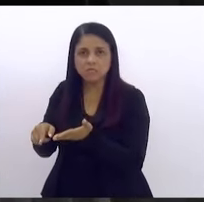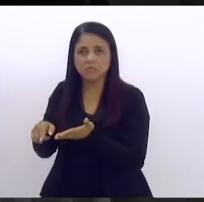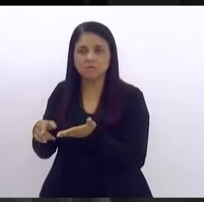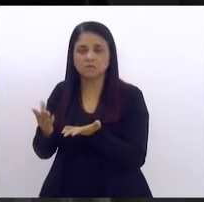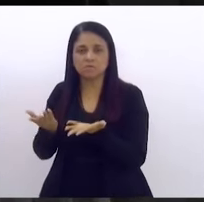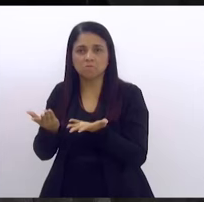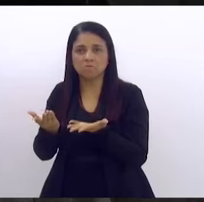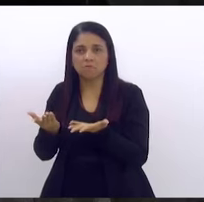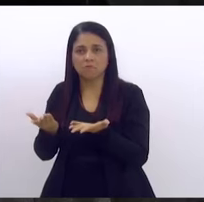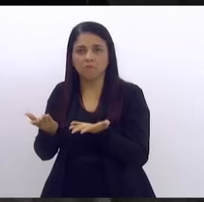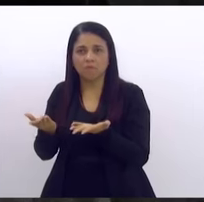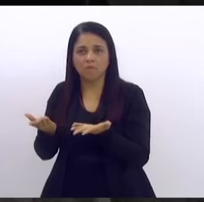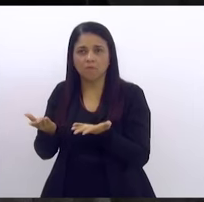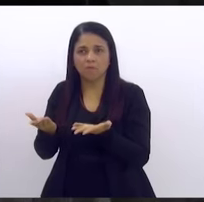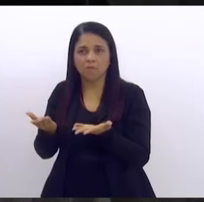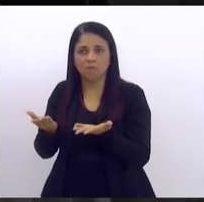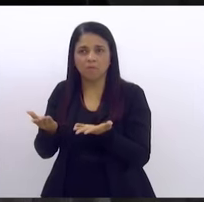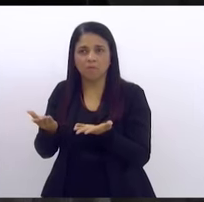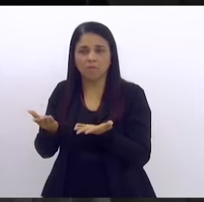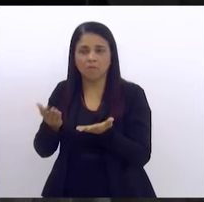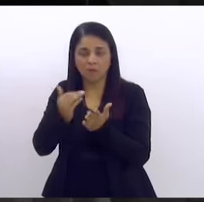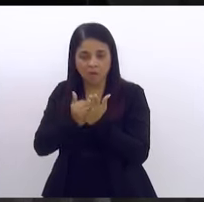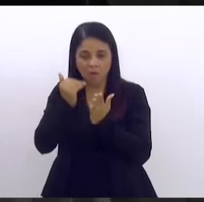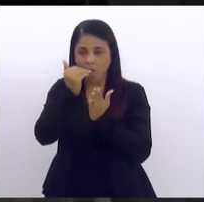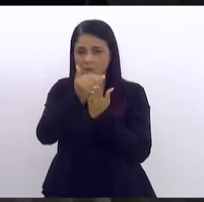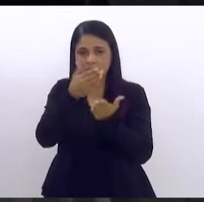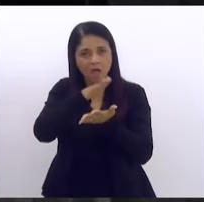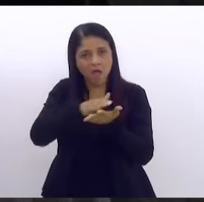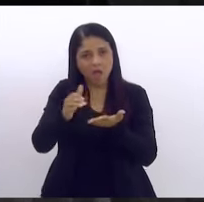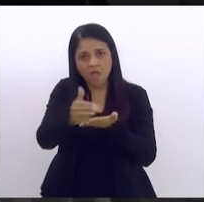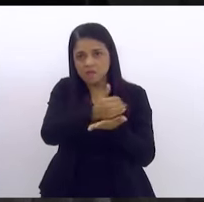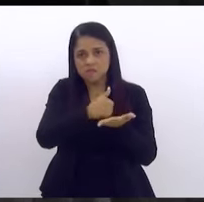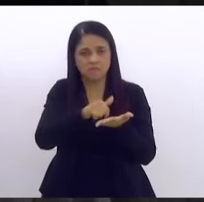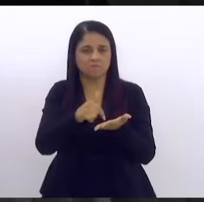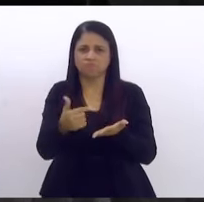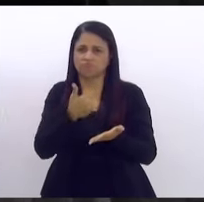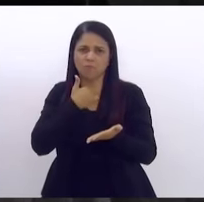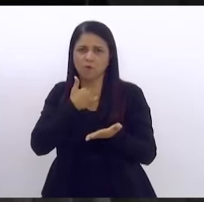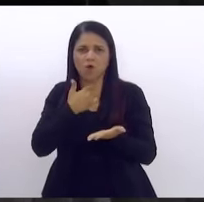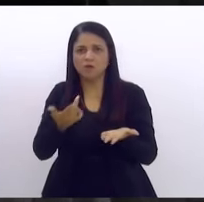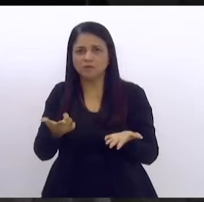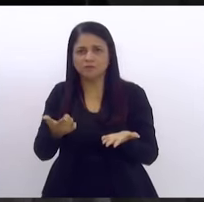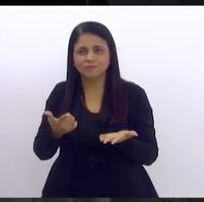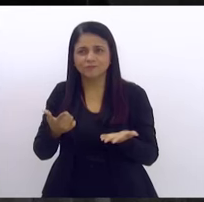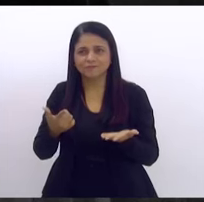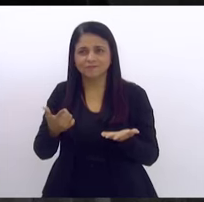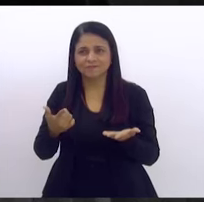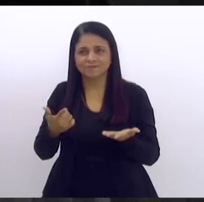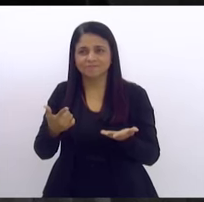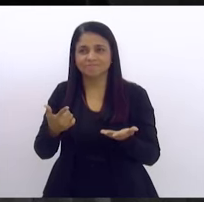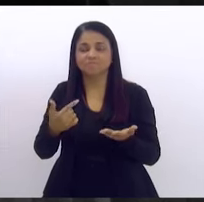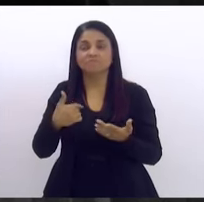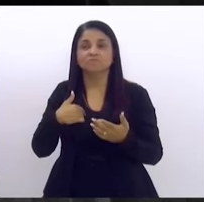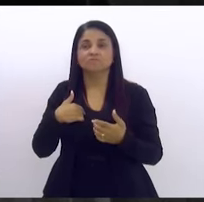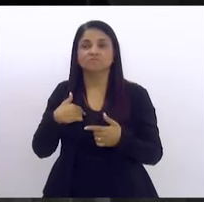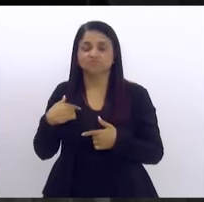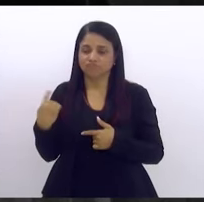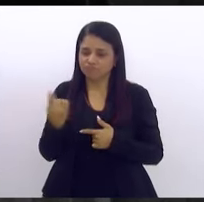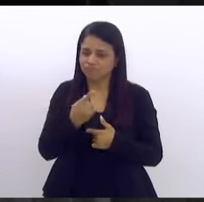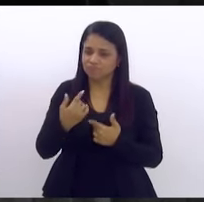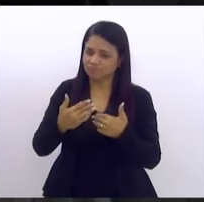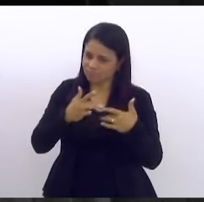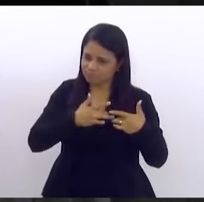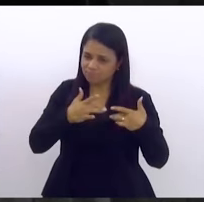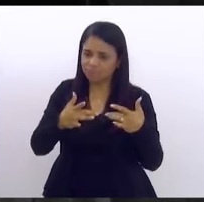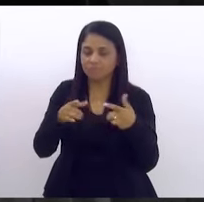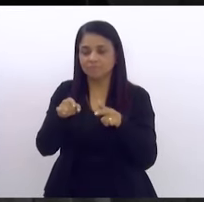forma... como sempre fizemos. Então, todos nós aqui podemos fazer essa meia-culpa. A gente conseguiu, porque eu tive a solidariedade de Vossa